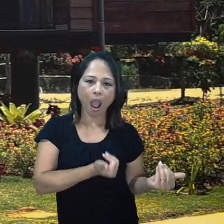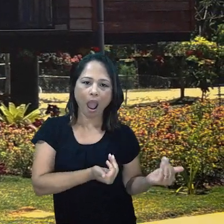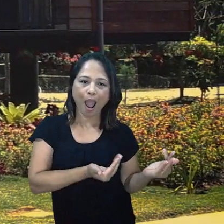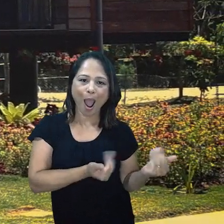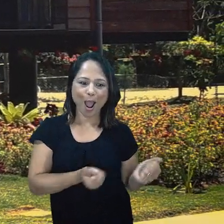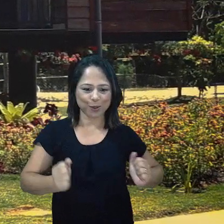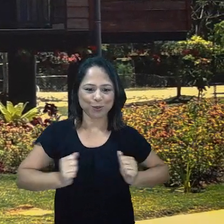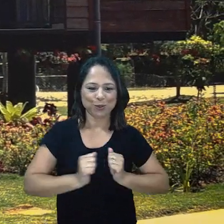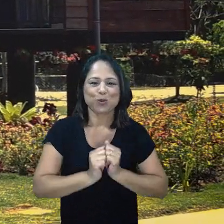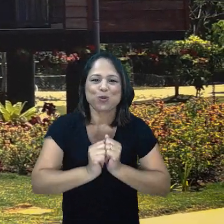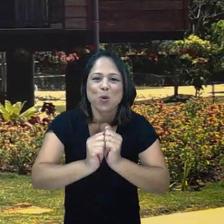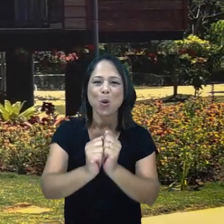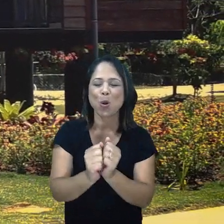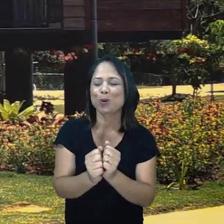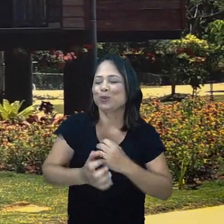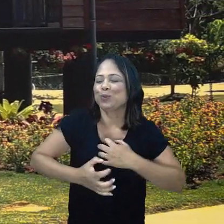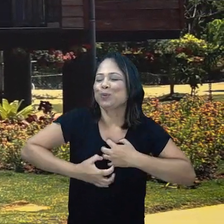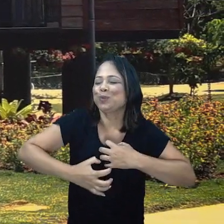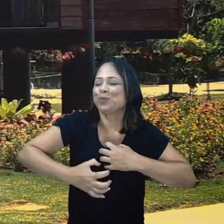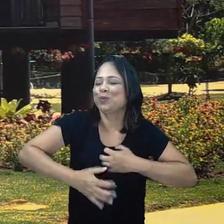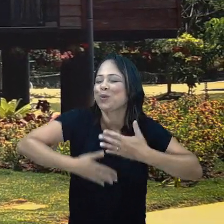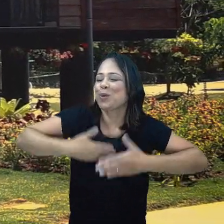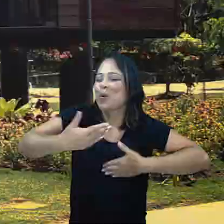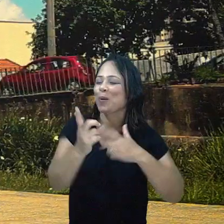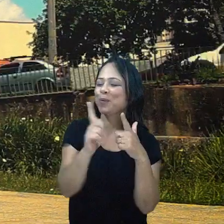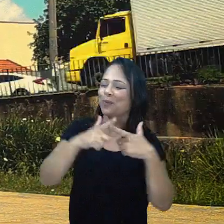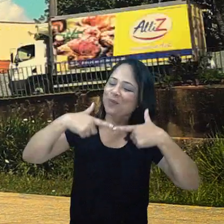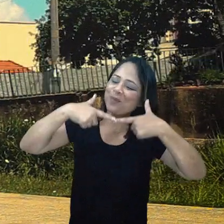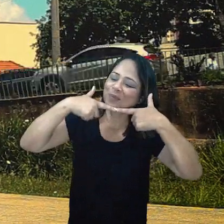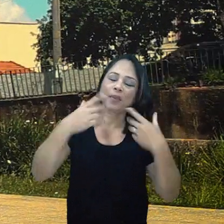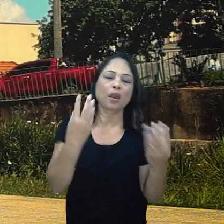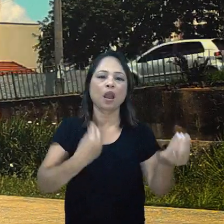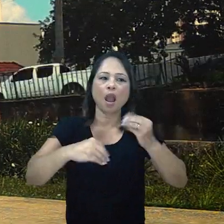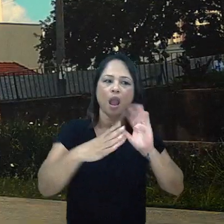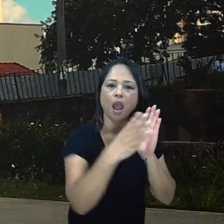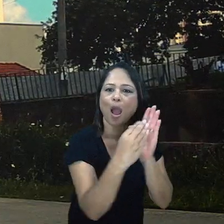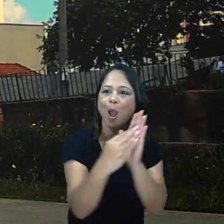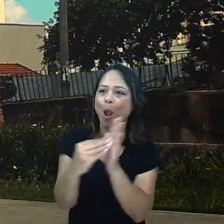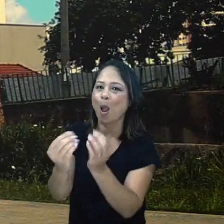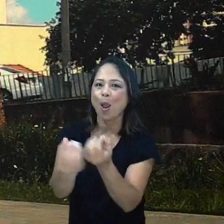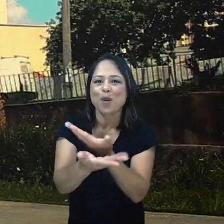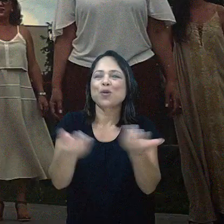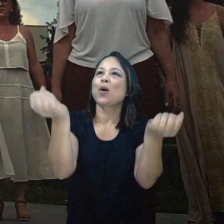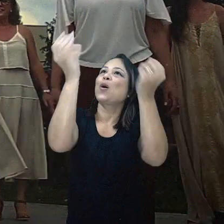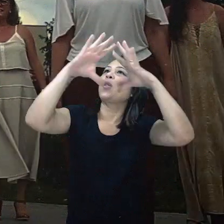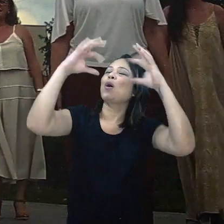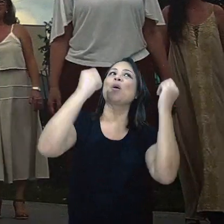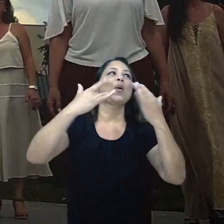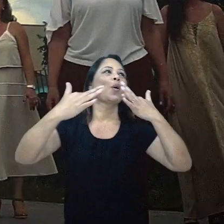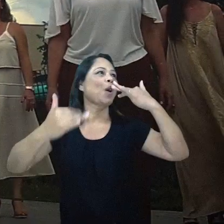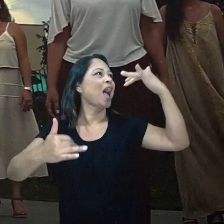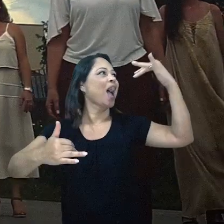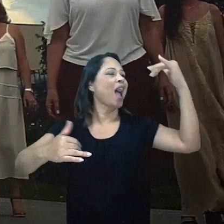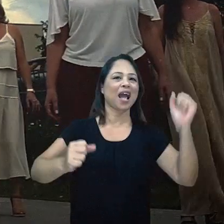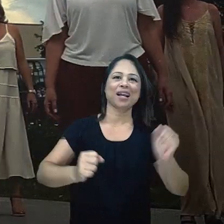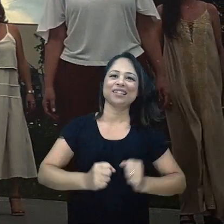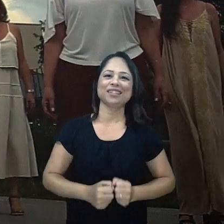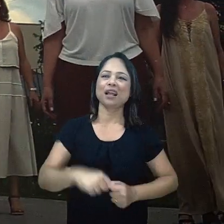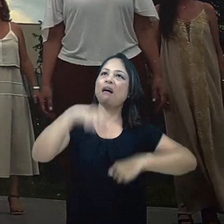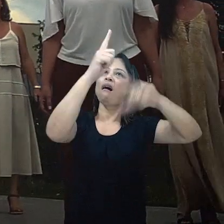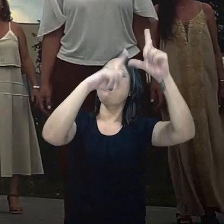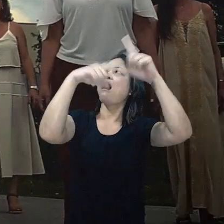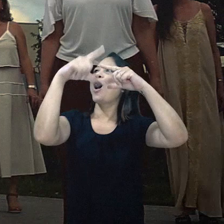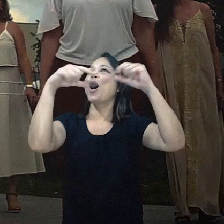sempre jovial com seu odor no fundo de riso. Quem poderia imitar no que somos as cores, com seus